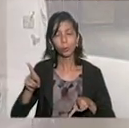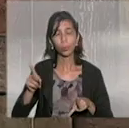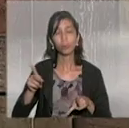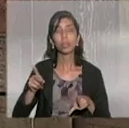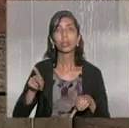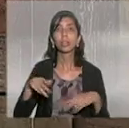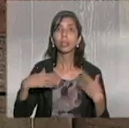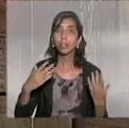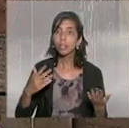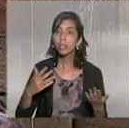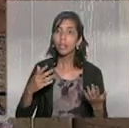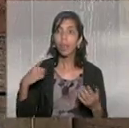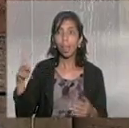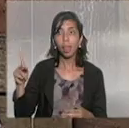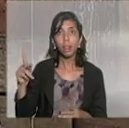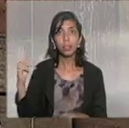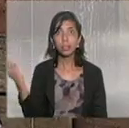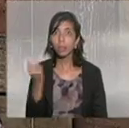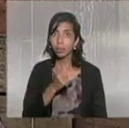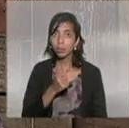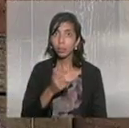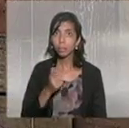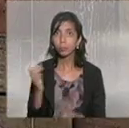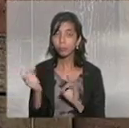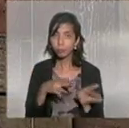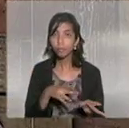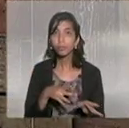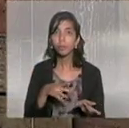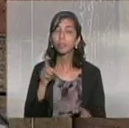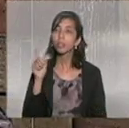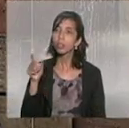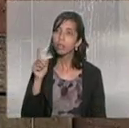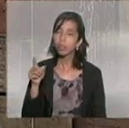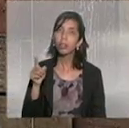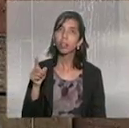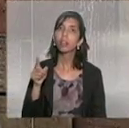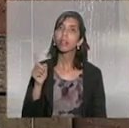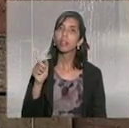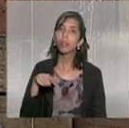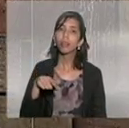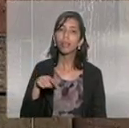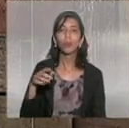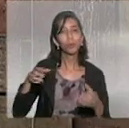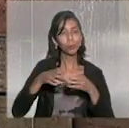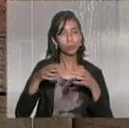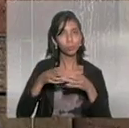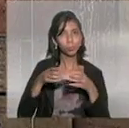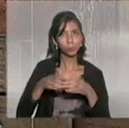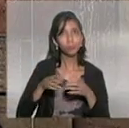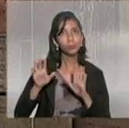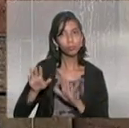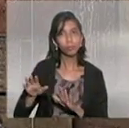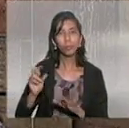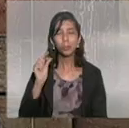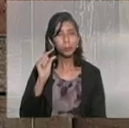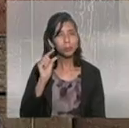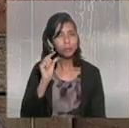também? E aí, quando a Silvia saiu, ela era de um determinado grupo,